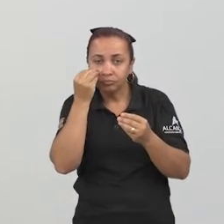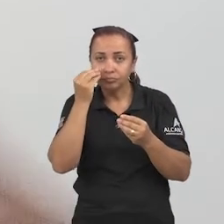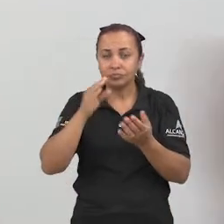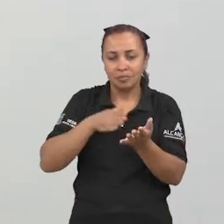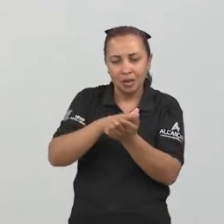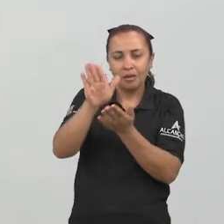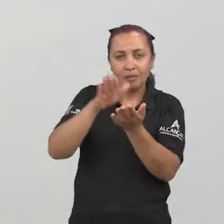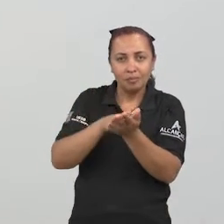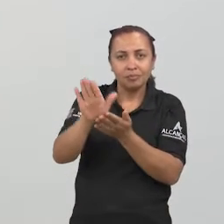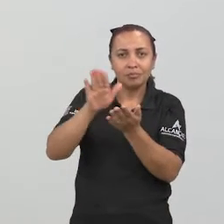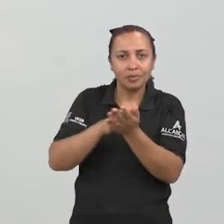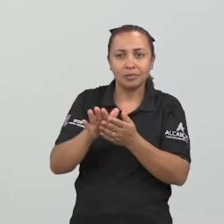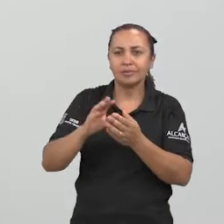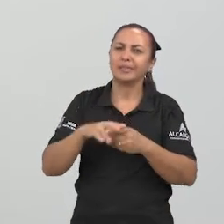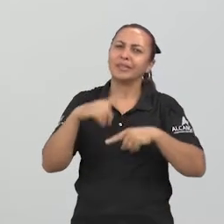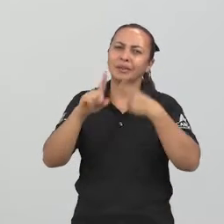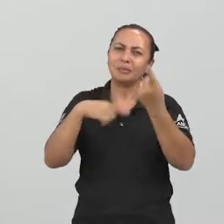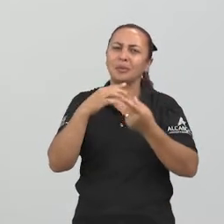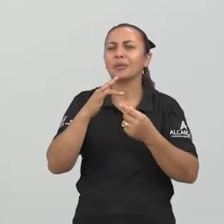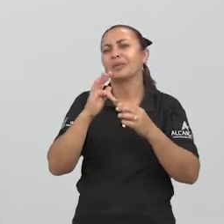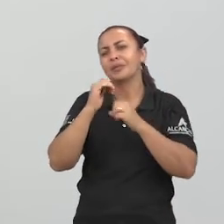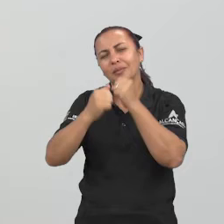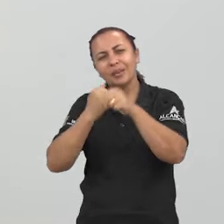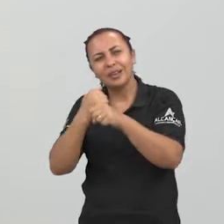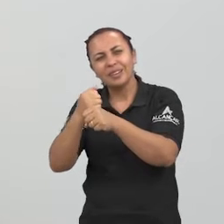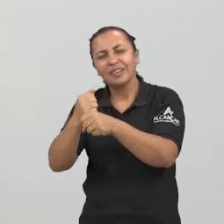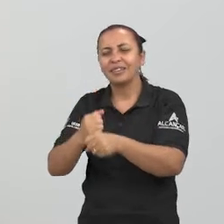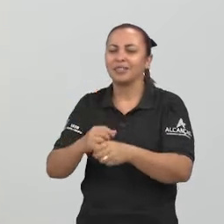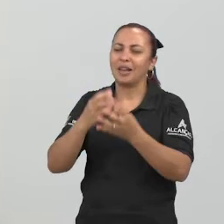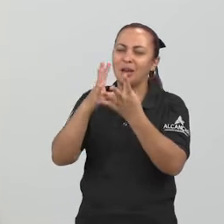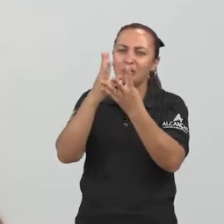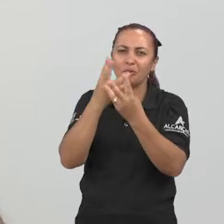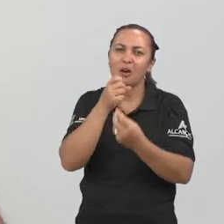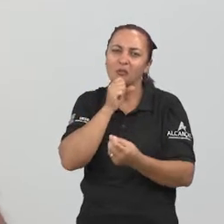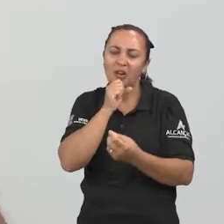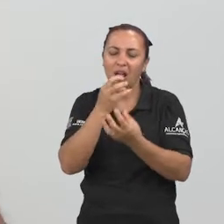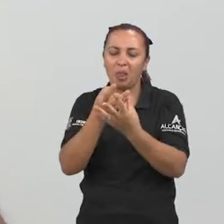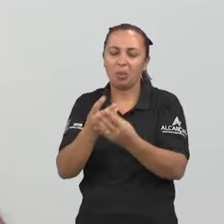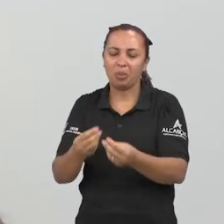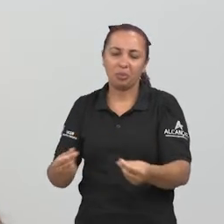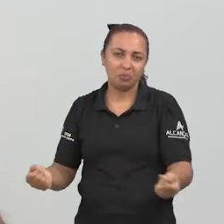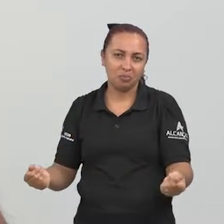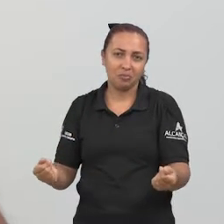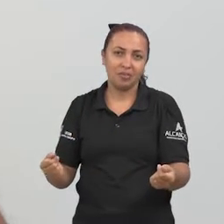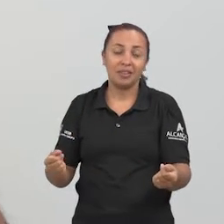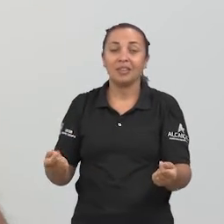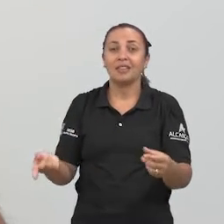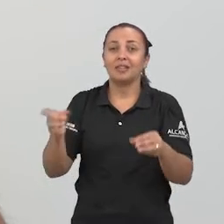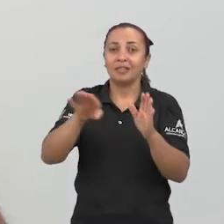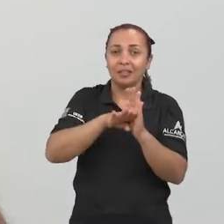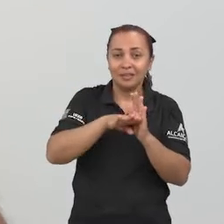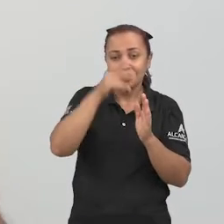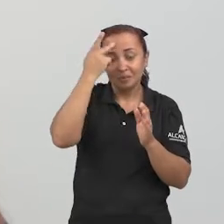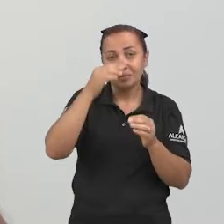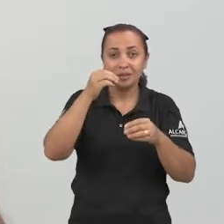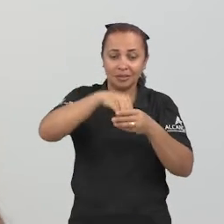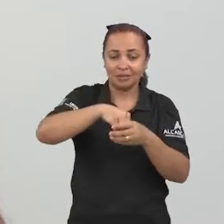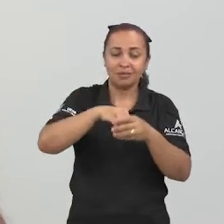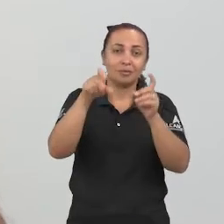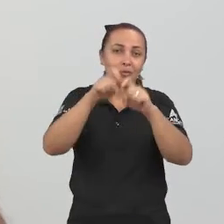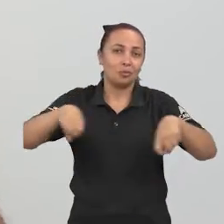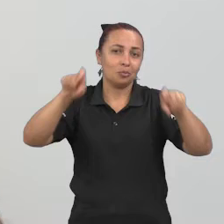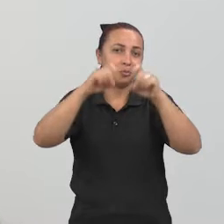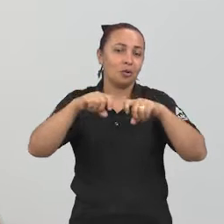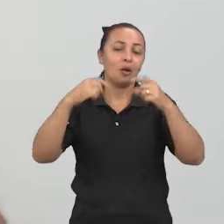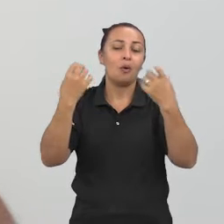impressão, que sofre um desgaste ali com o tempo, que você tem que reimprimir, então você tem um gasto com isso, e você traz para uma plataforma